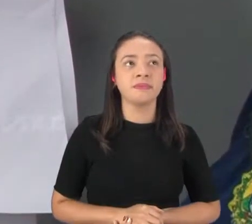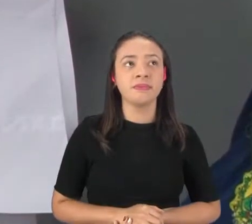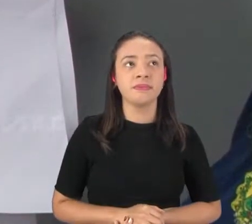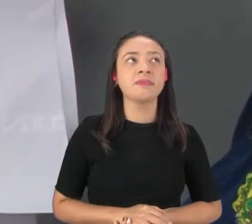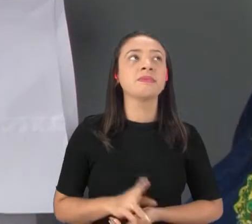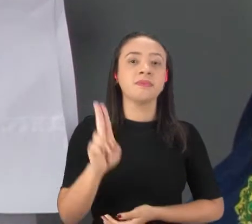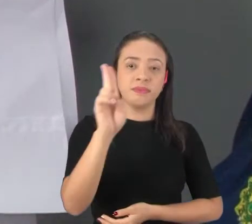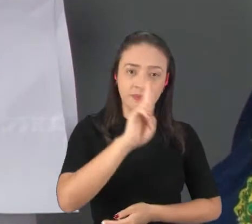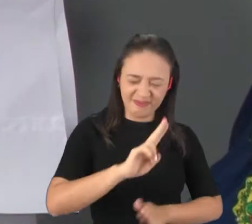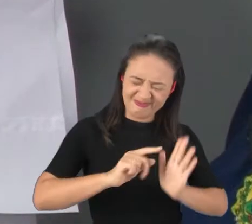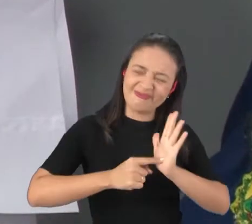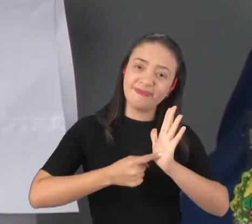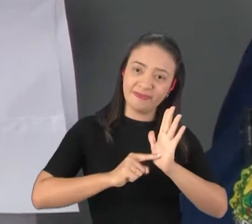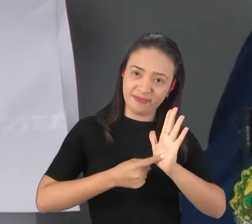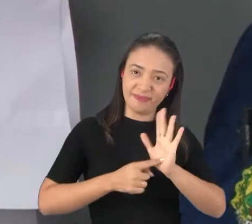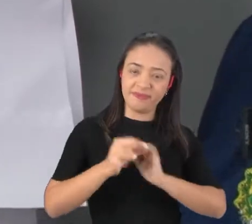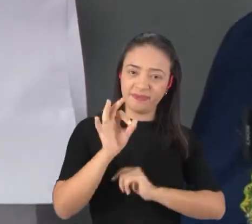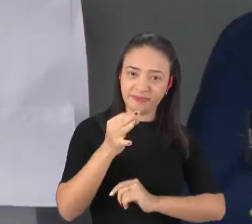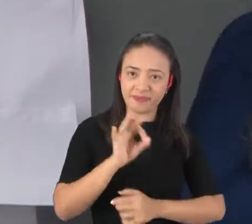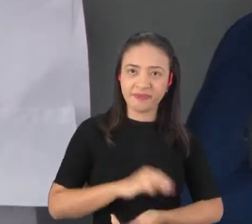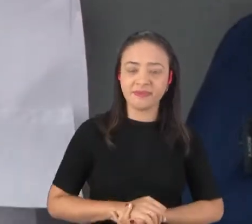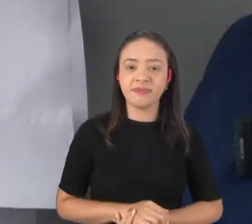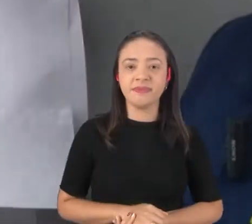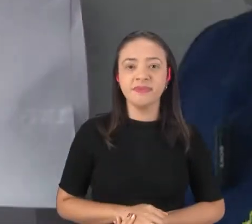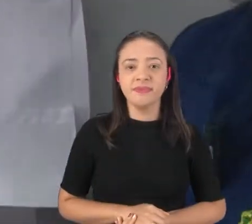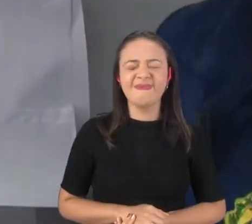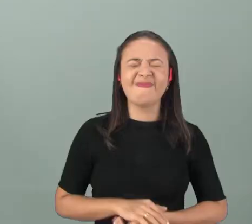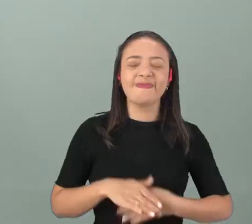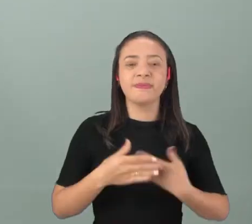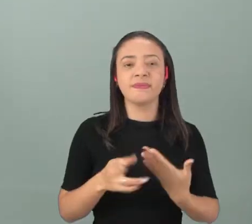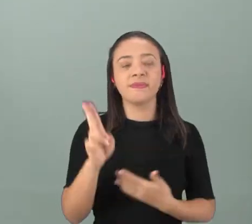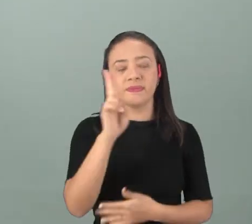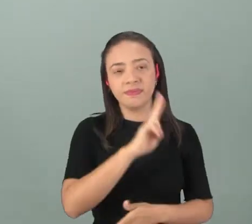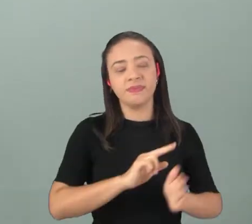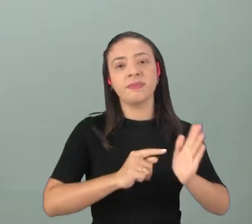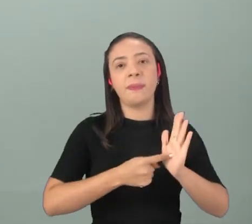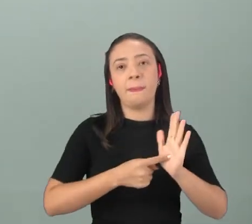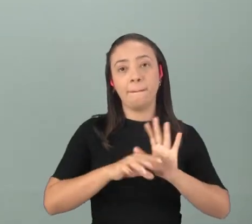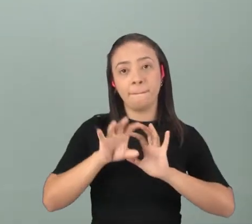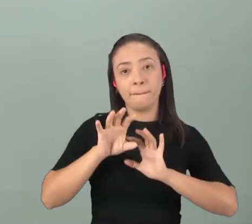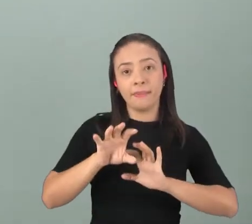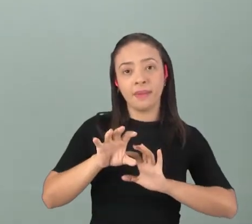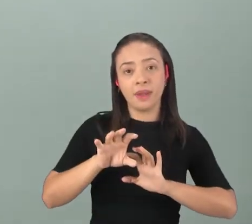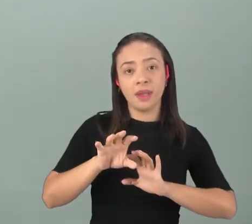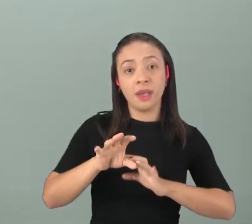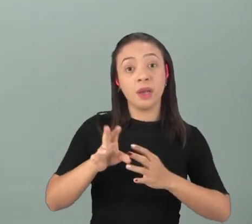sinais de pontuação. Então, a gente trabalha os sinais de pontuação desse jeito e a